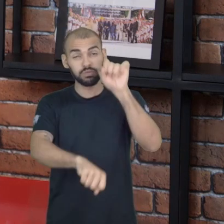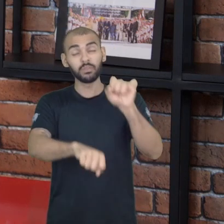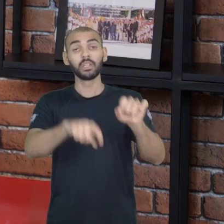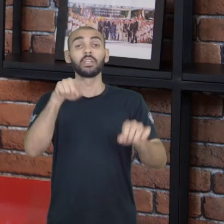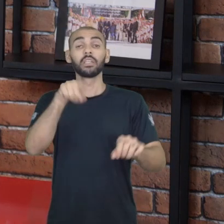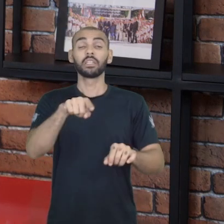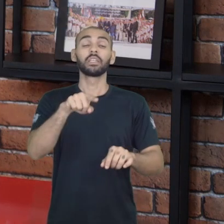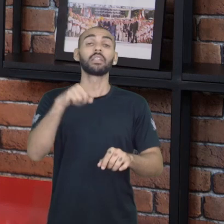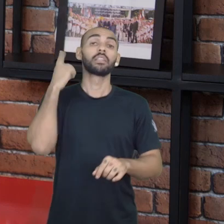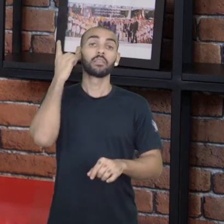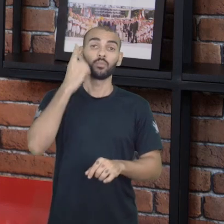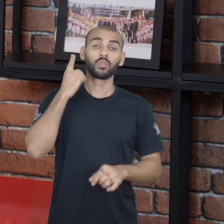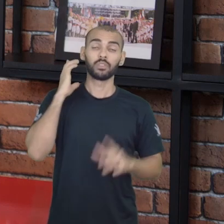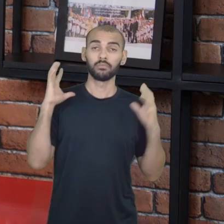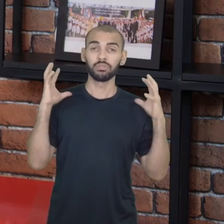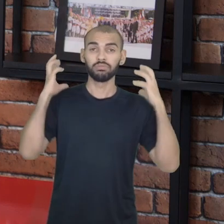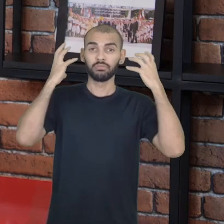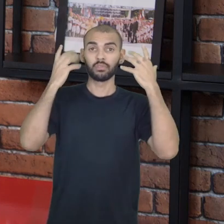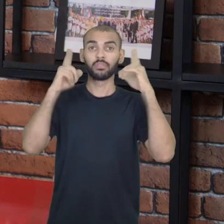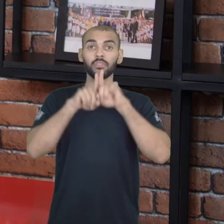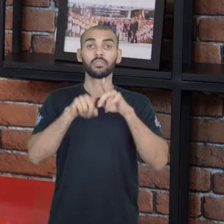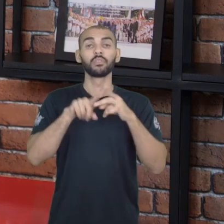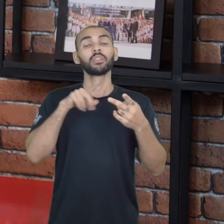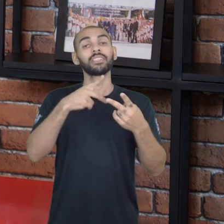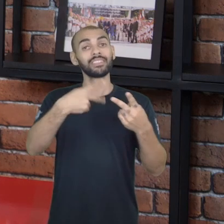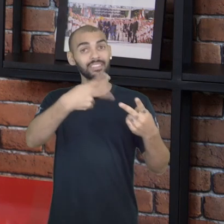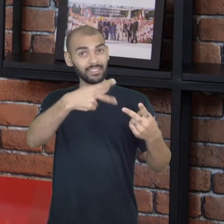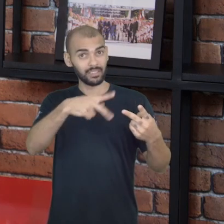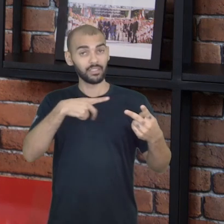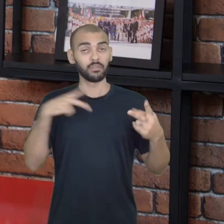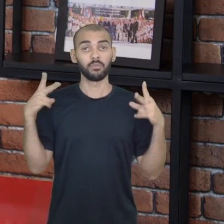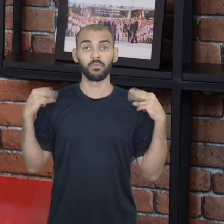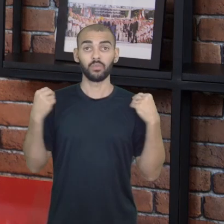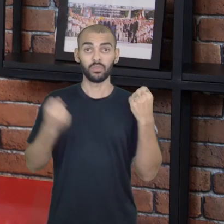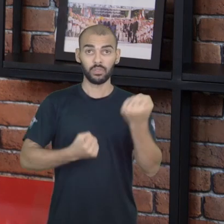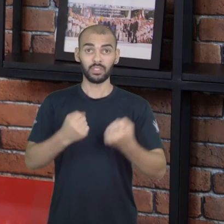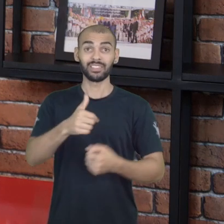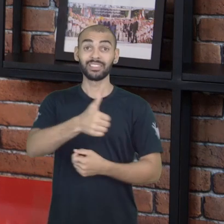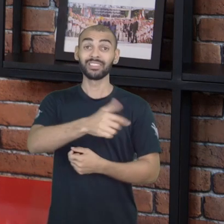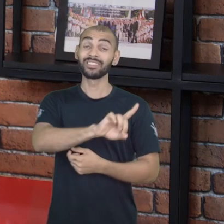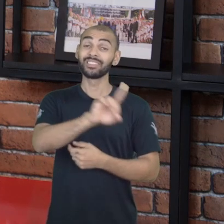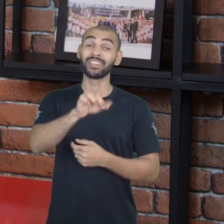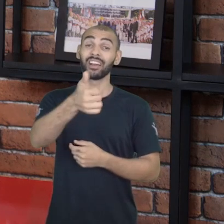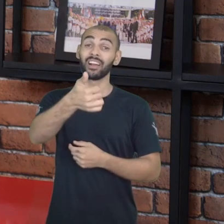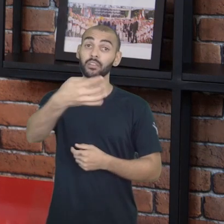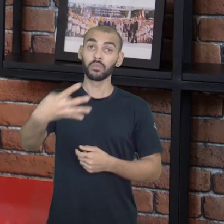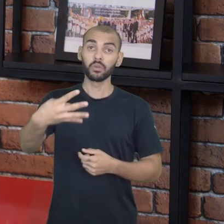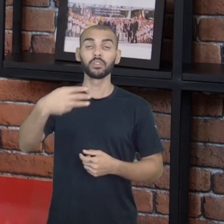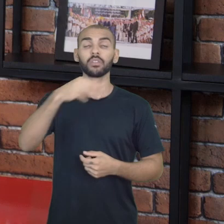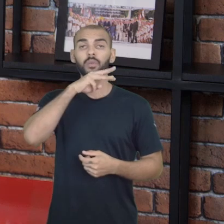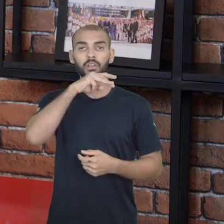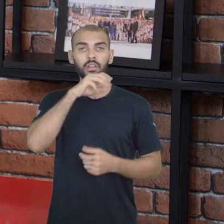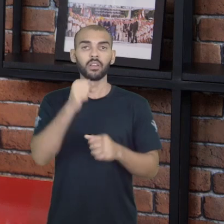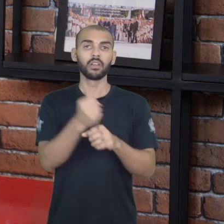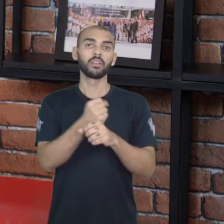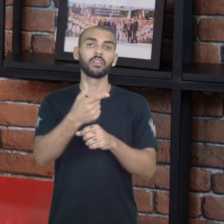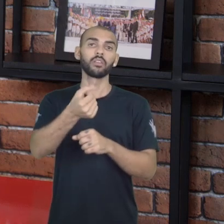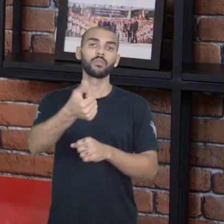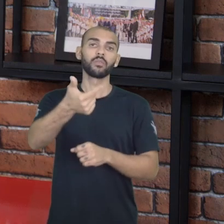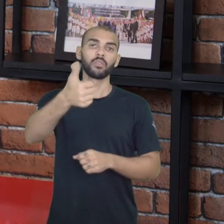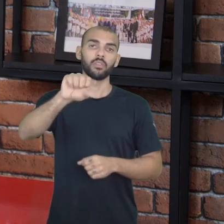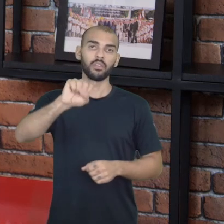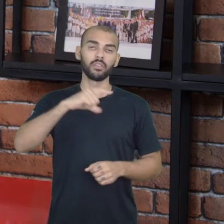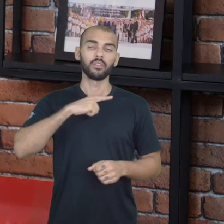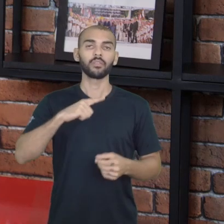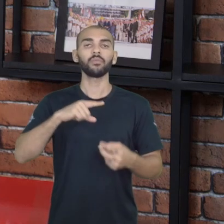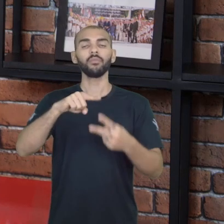Marielle Franco, do município do Rio de Janeiro, e de seu motorista Anderson Gomes, em 14 de março de 2018. As deputadas do